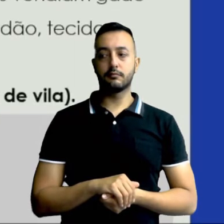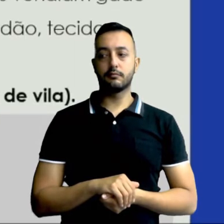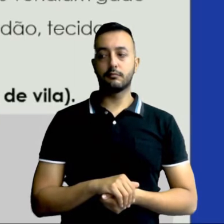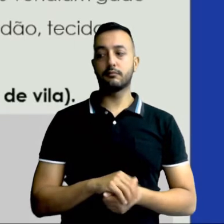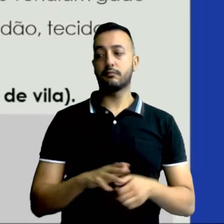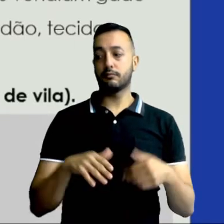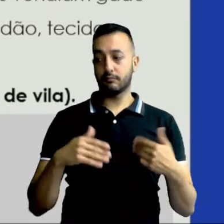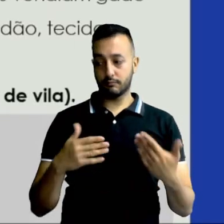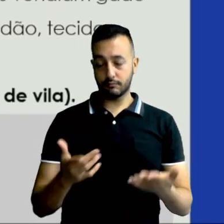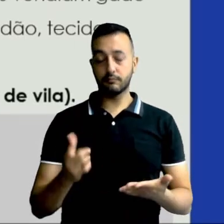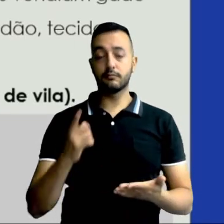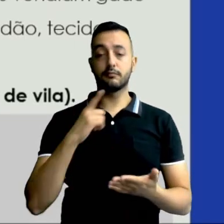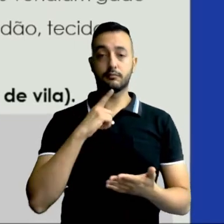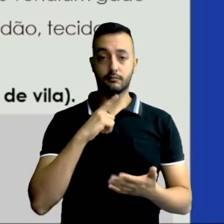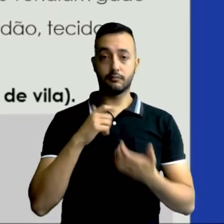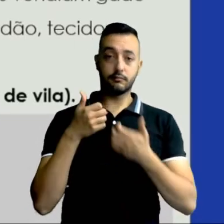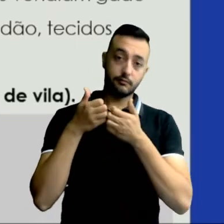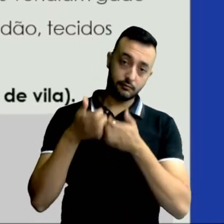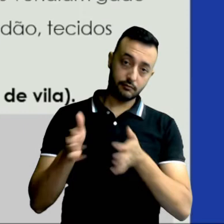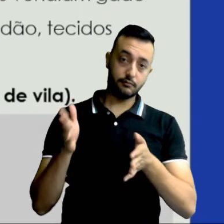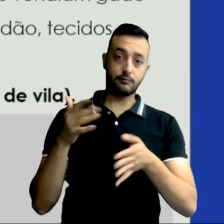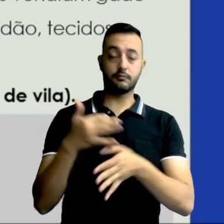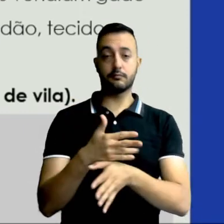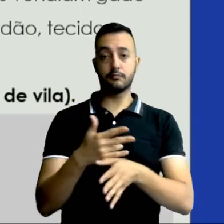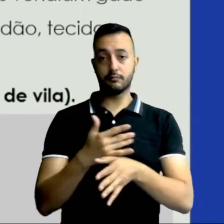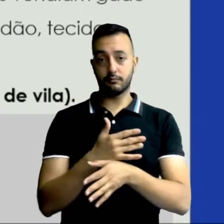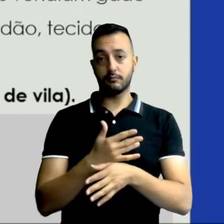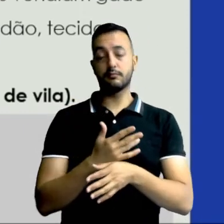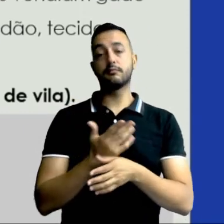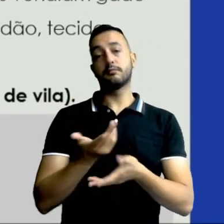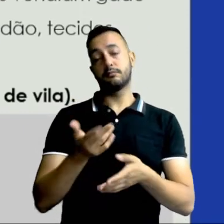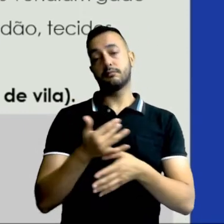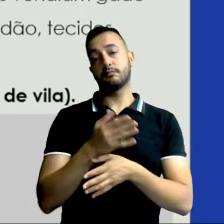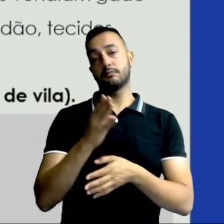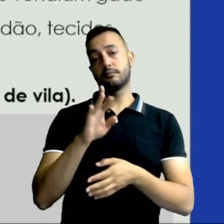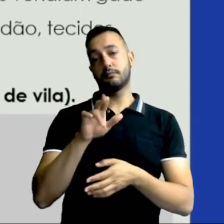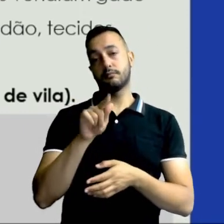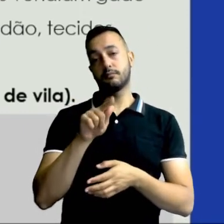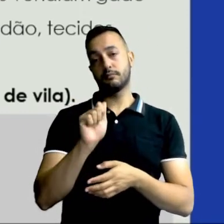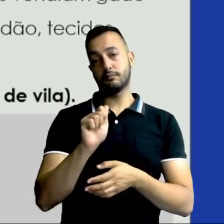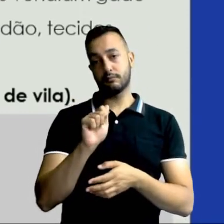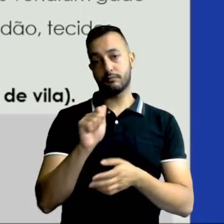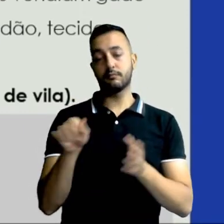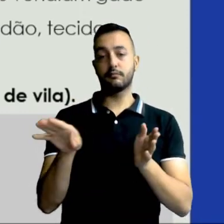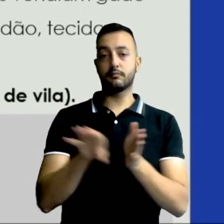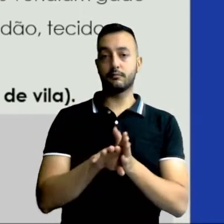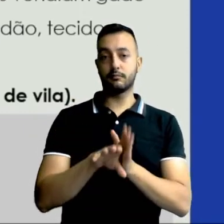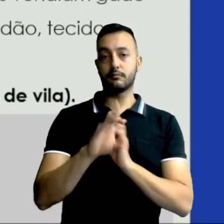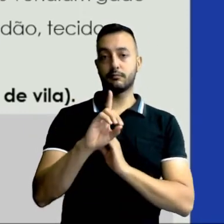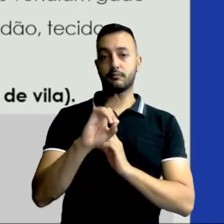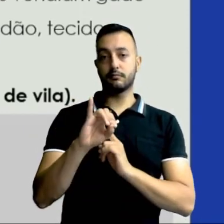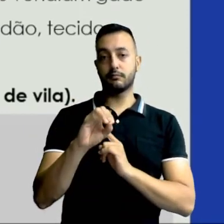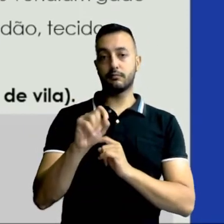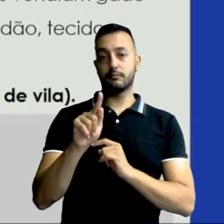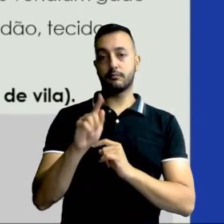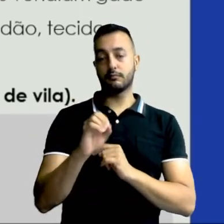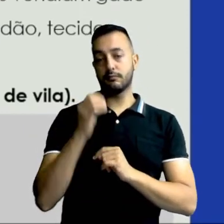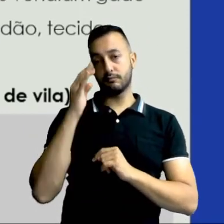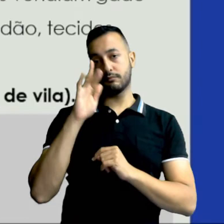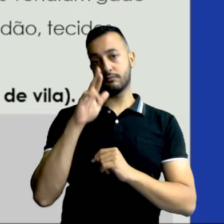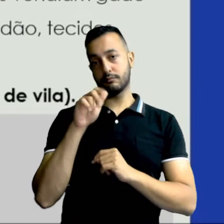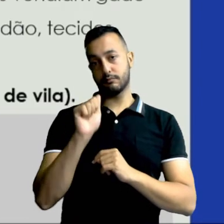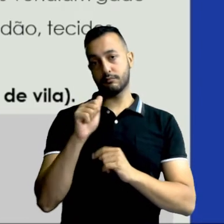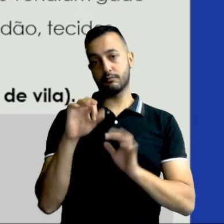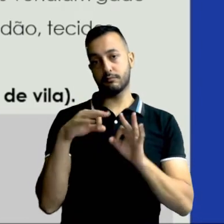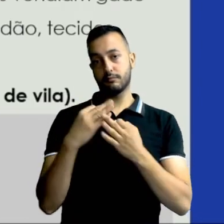bom então aqui nessa nossa cidade né que ficou conhecida como Cidade de Braga a partir da chegada de Diogo de Braga com seus